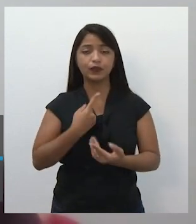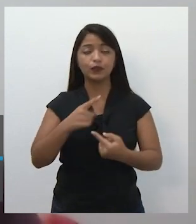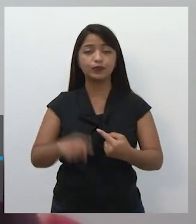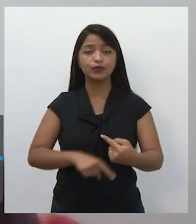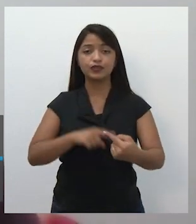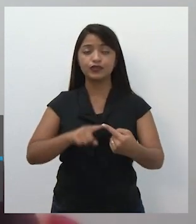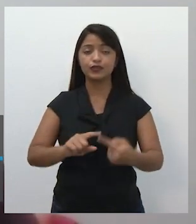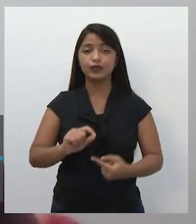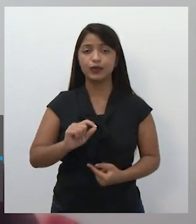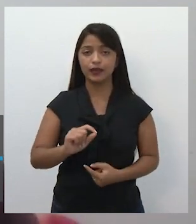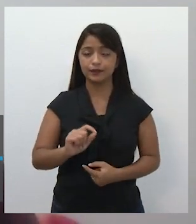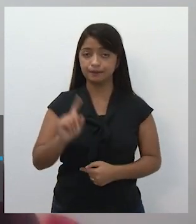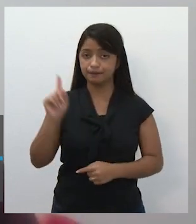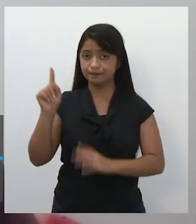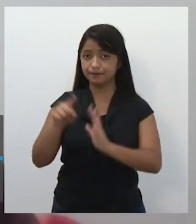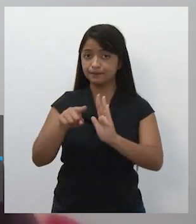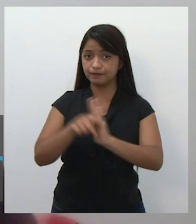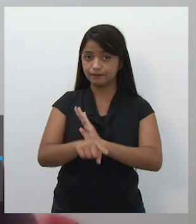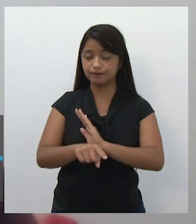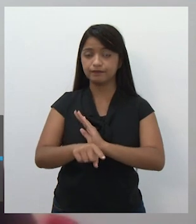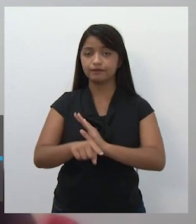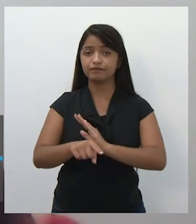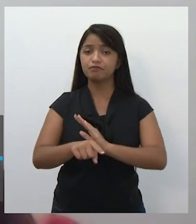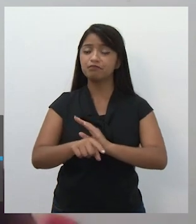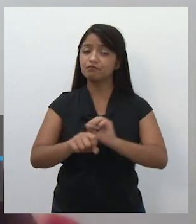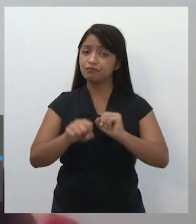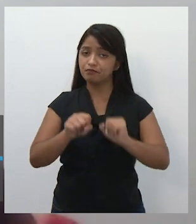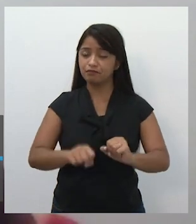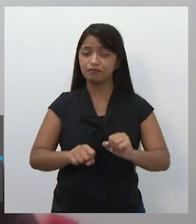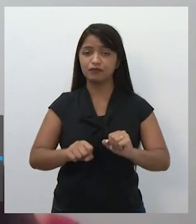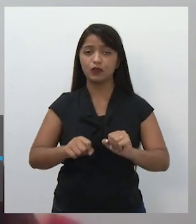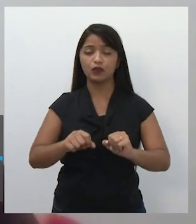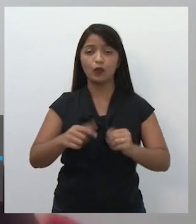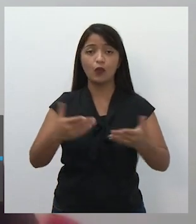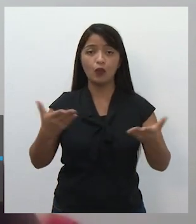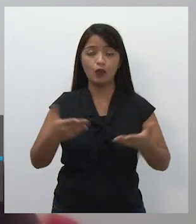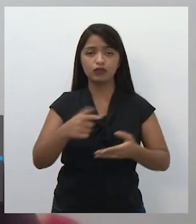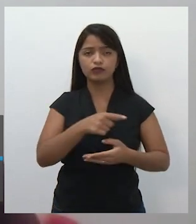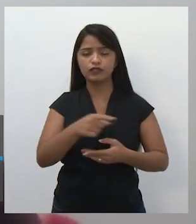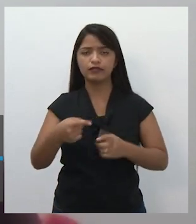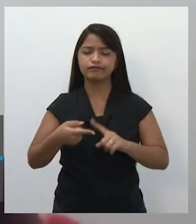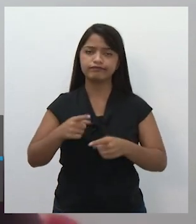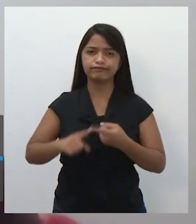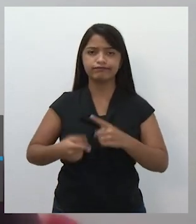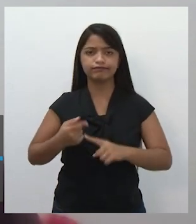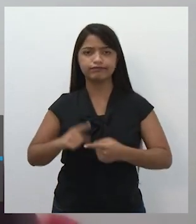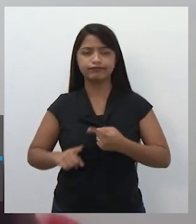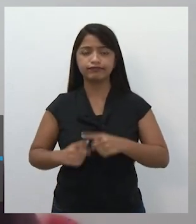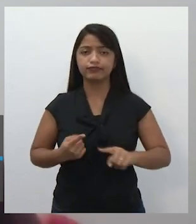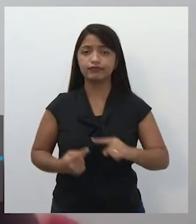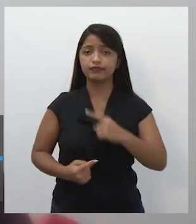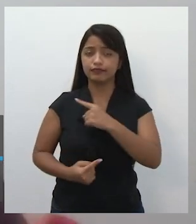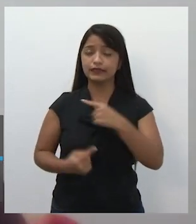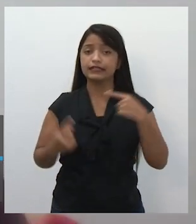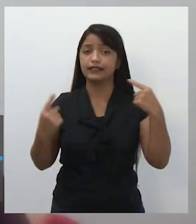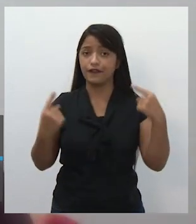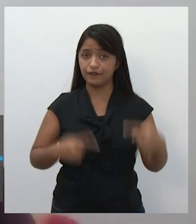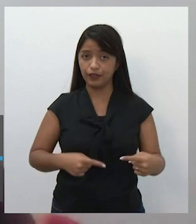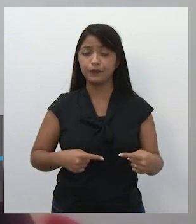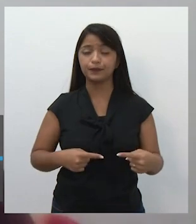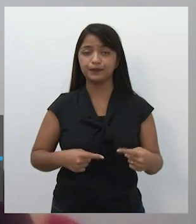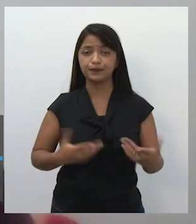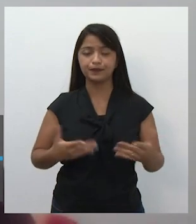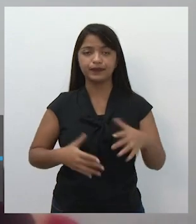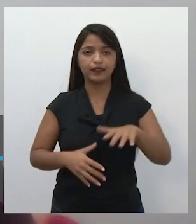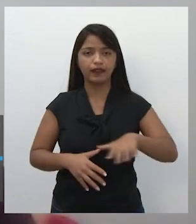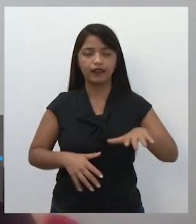essa pergunta é uma questão que vocês devem ficar fomentando durante as discussões de hoje, que foi um dos grandes desafios, né? trabalho por área